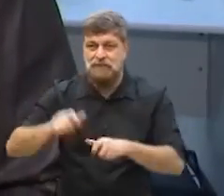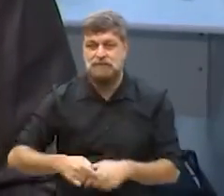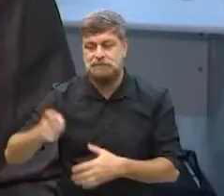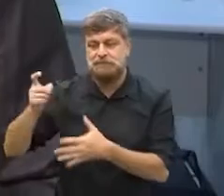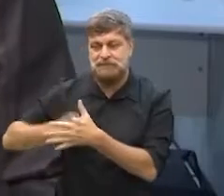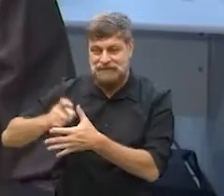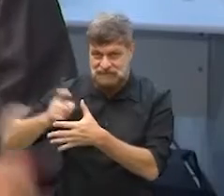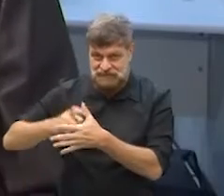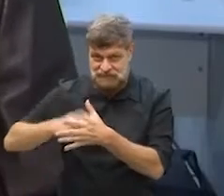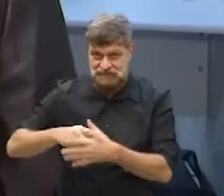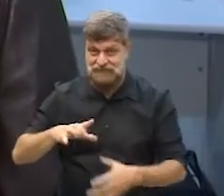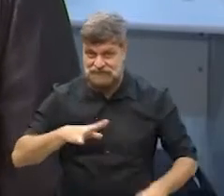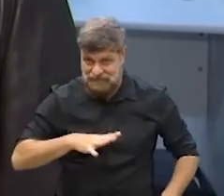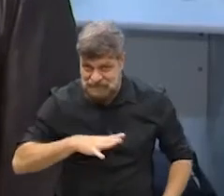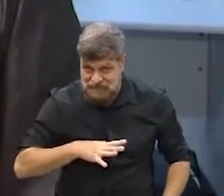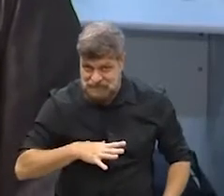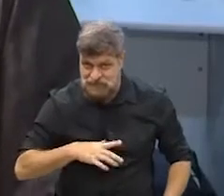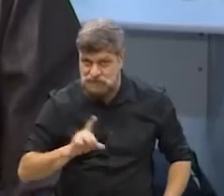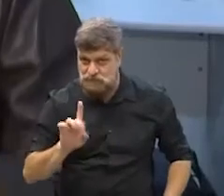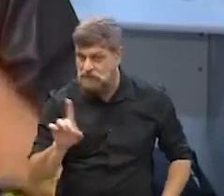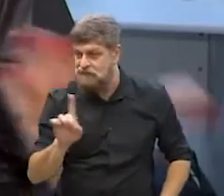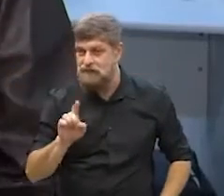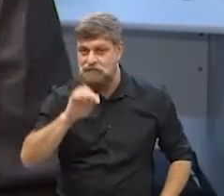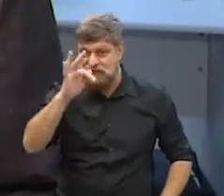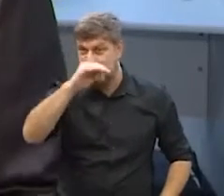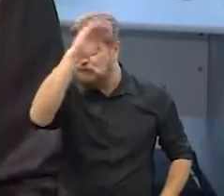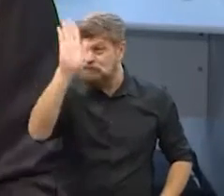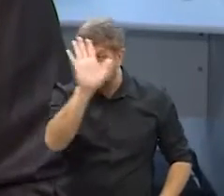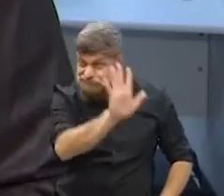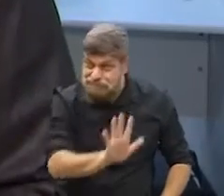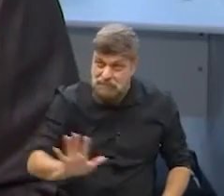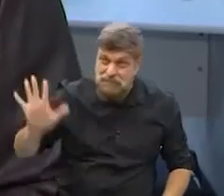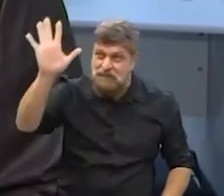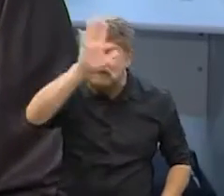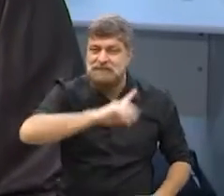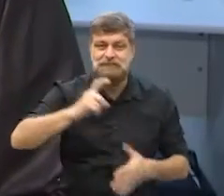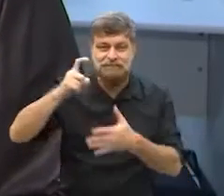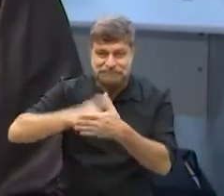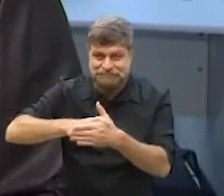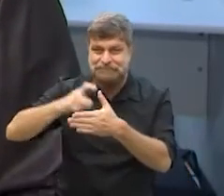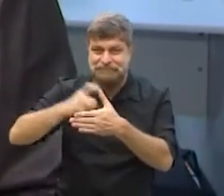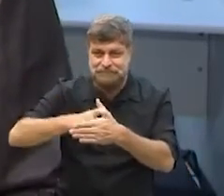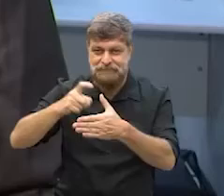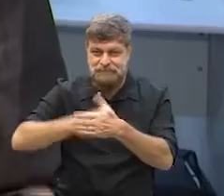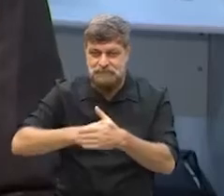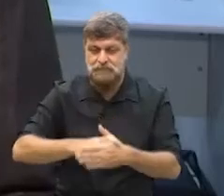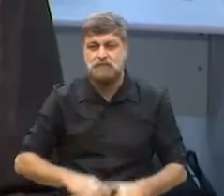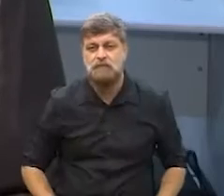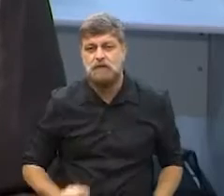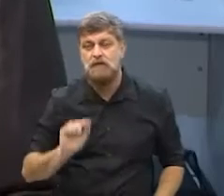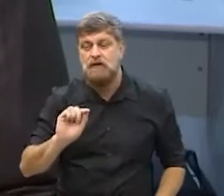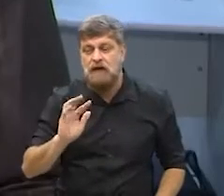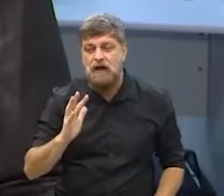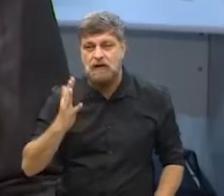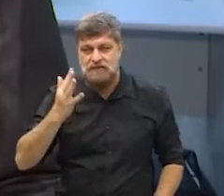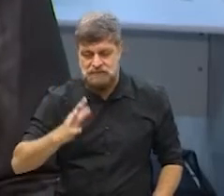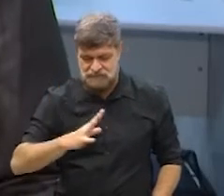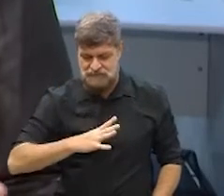inadimplência, né, a nível não só municipal, mas federal, cresceu muito, né? E devido a